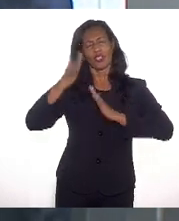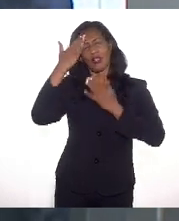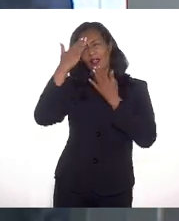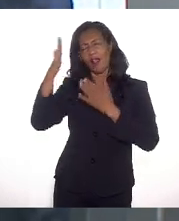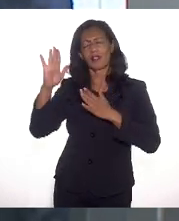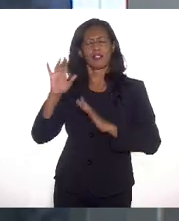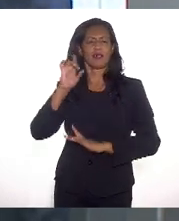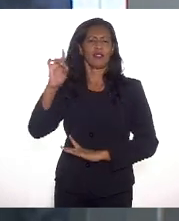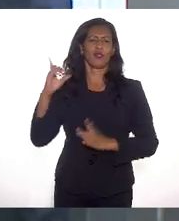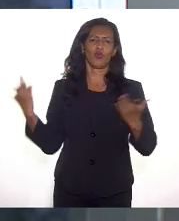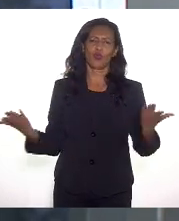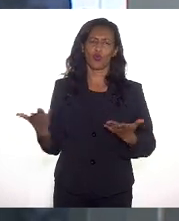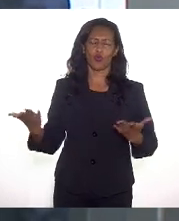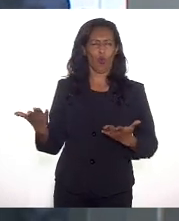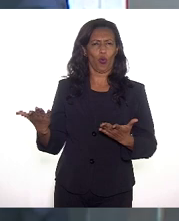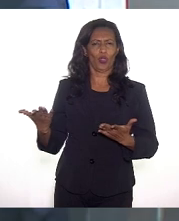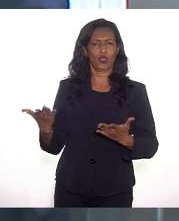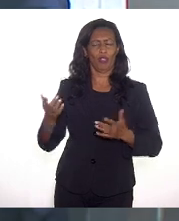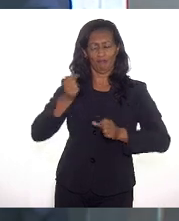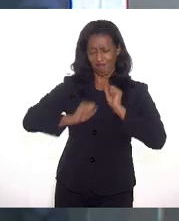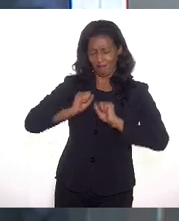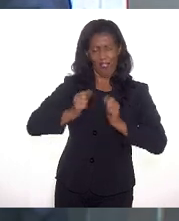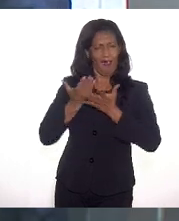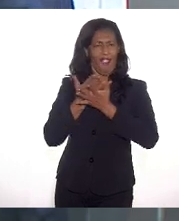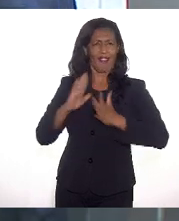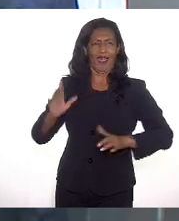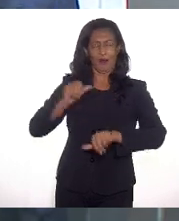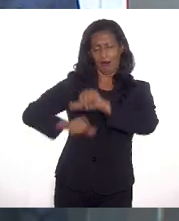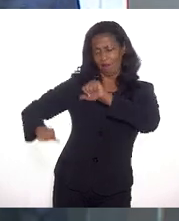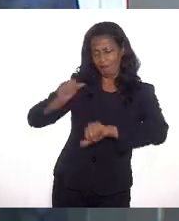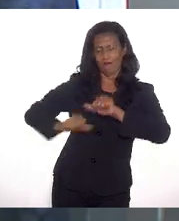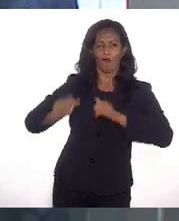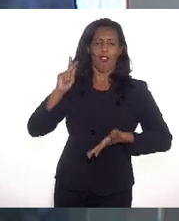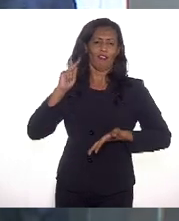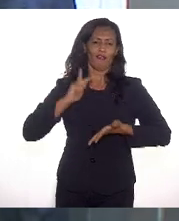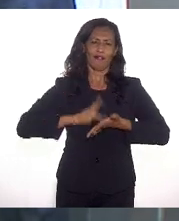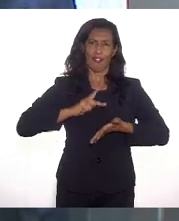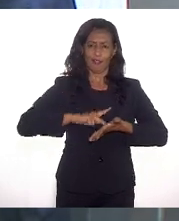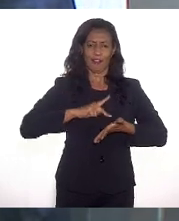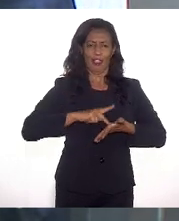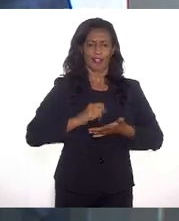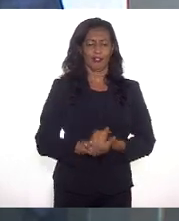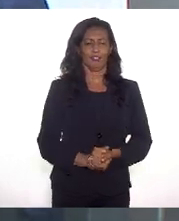e a gente está transformando o Super RJ numa realidade. Próximo.